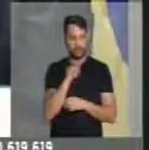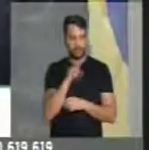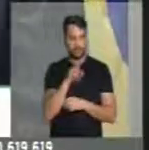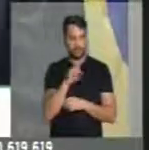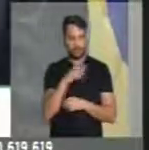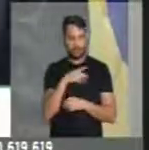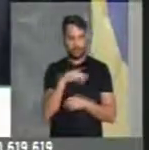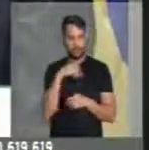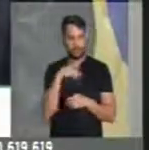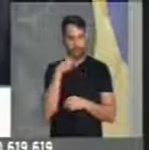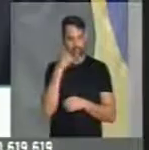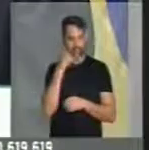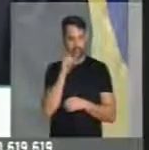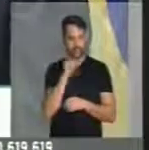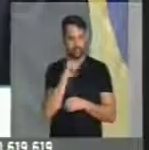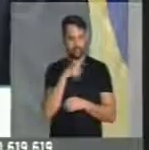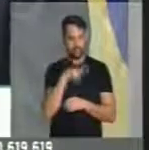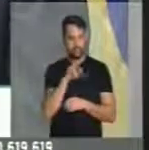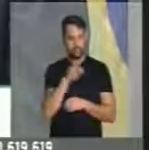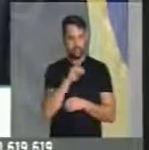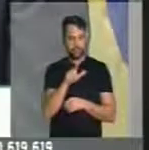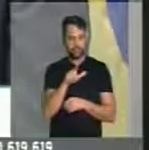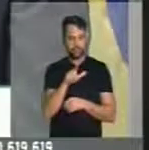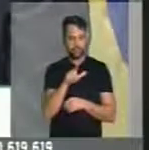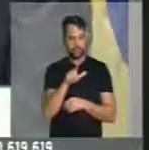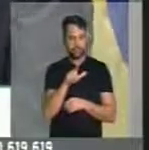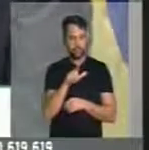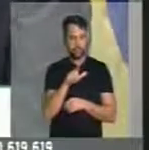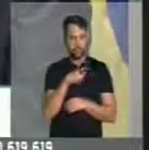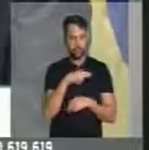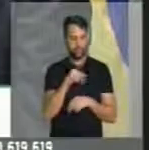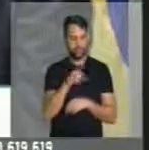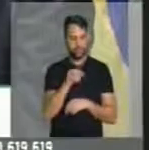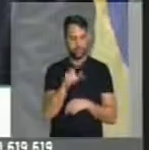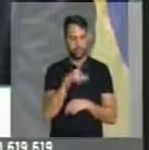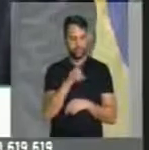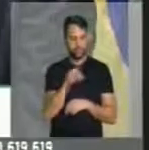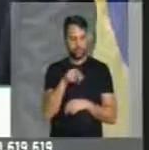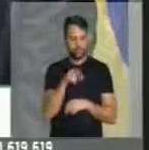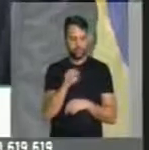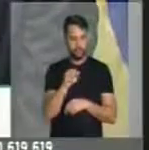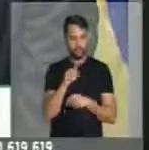e partido rural. PSD e UDN